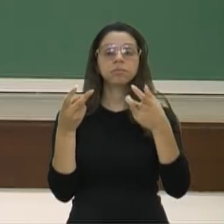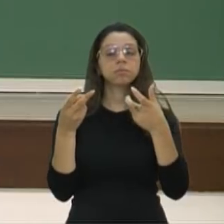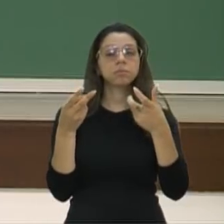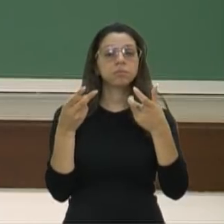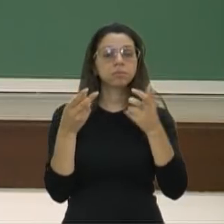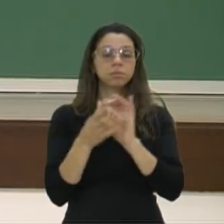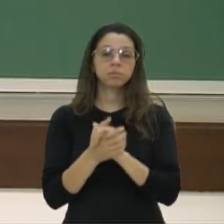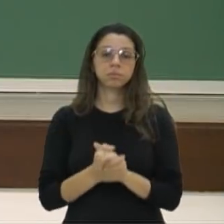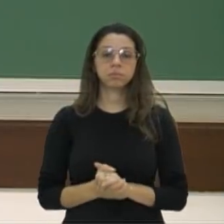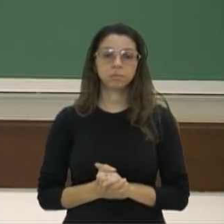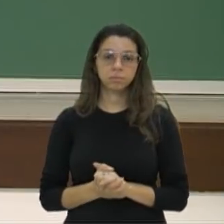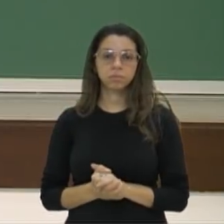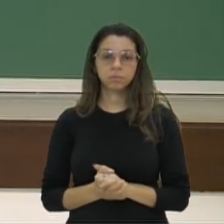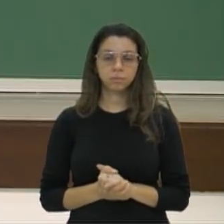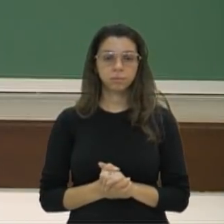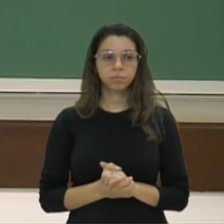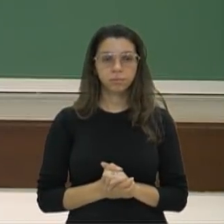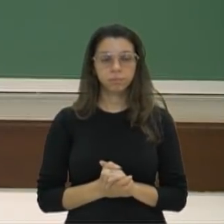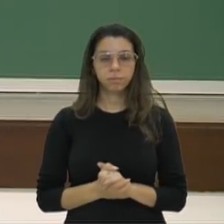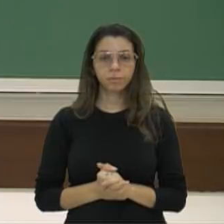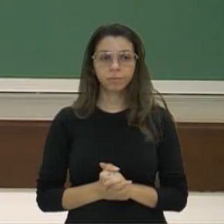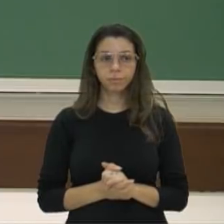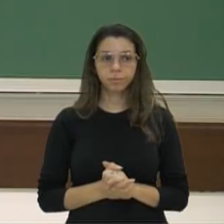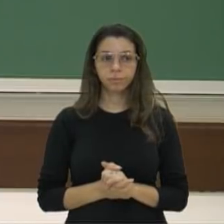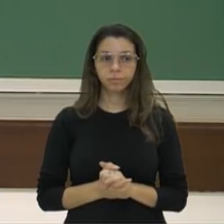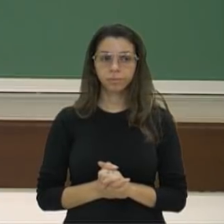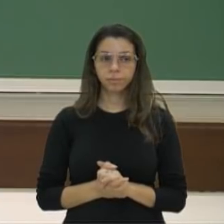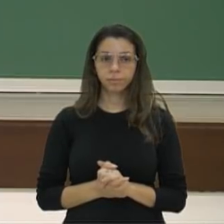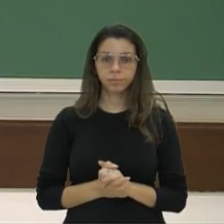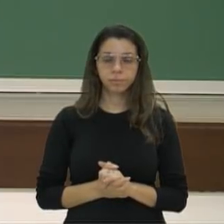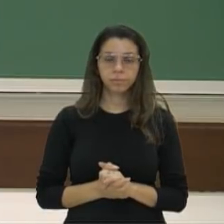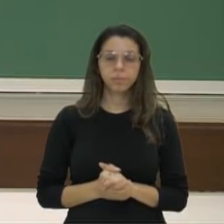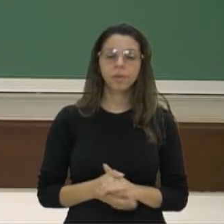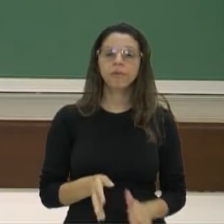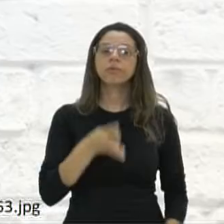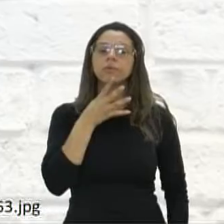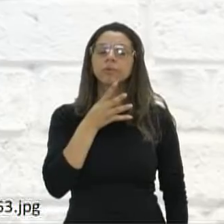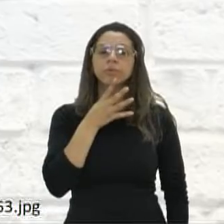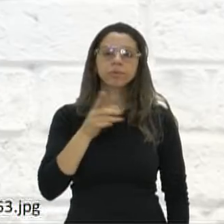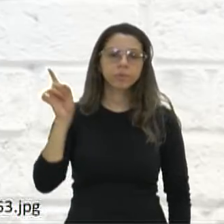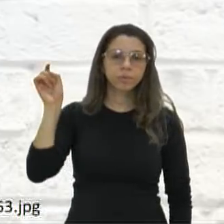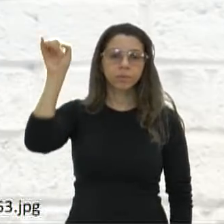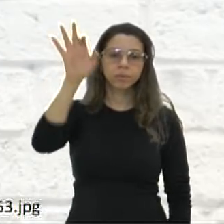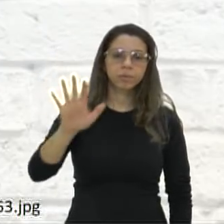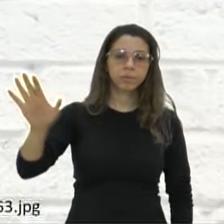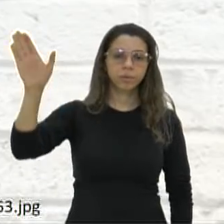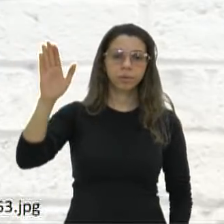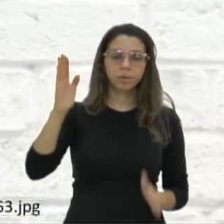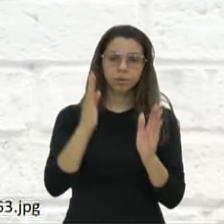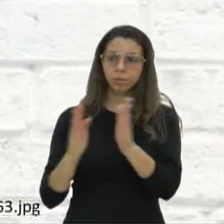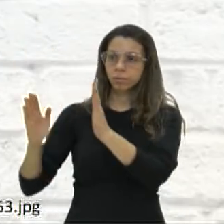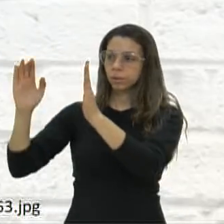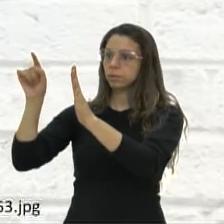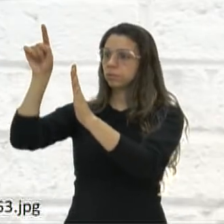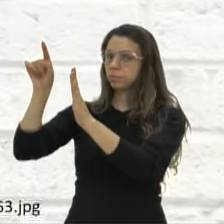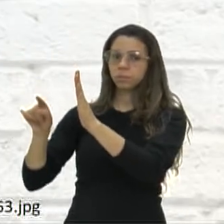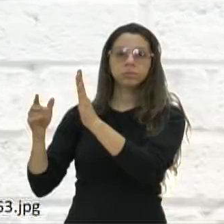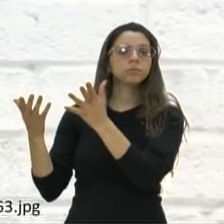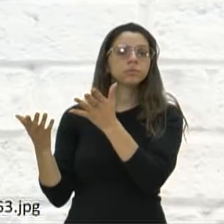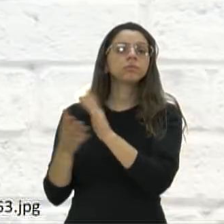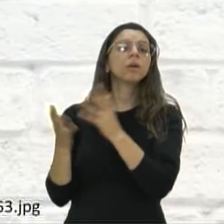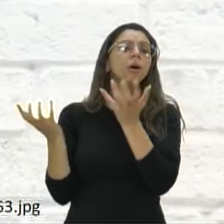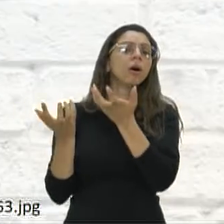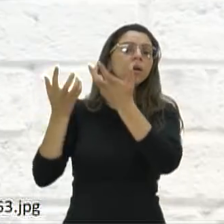vai diagnosticar. Então, olha o que eu trago para vocês. Você conhece a imagem ao lado? Qual que é